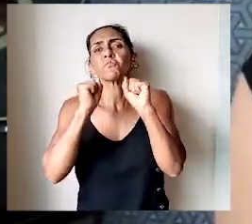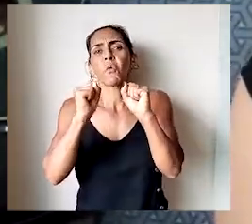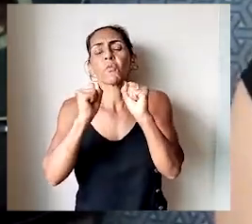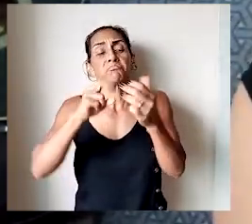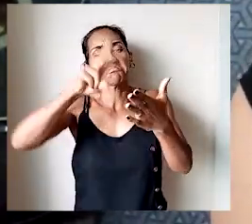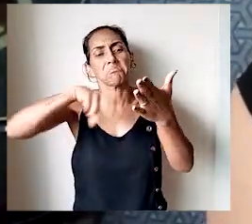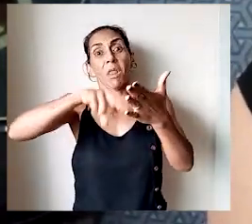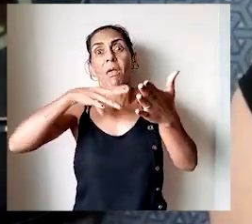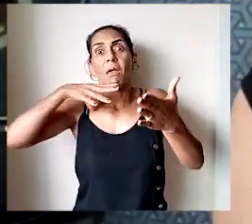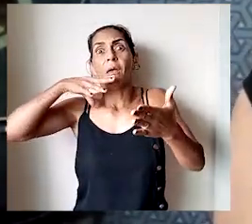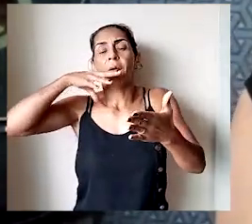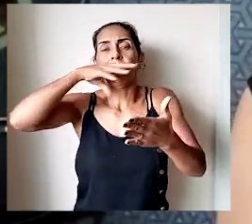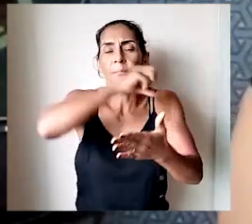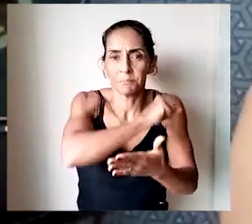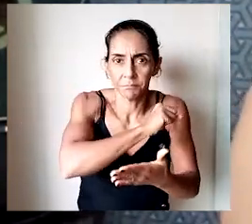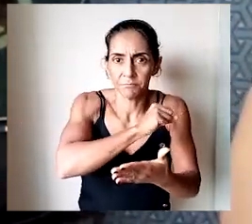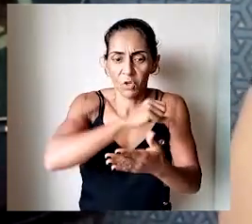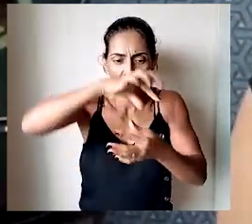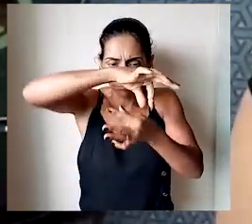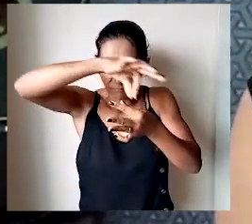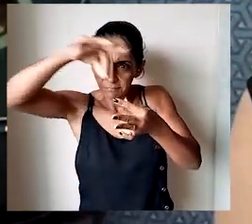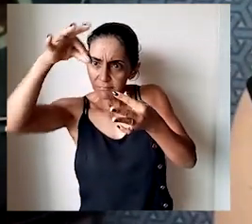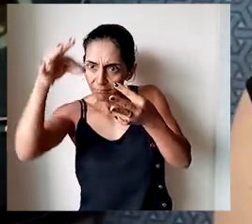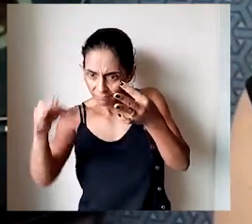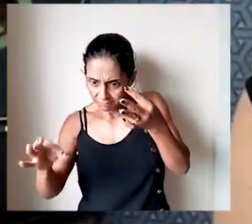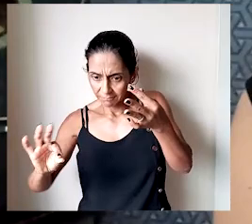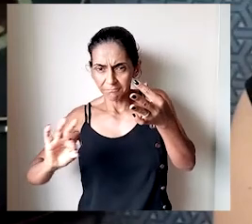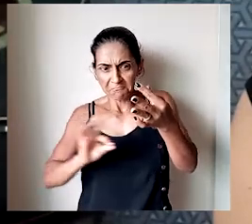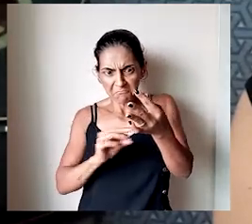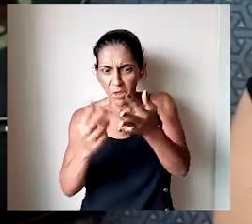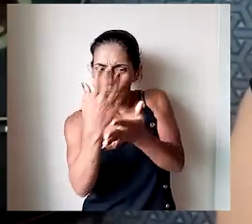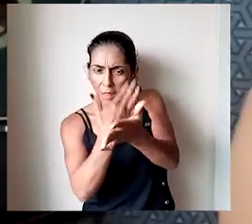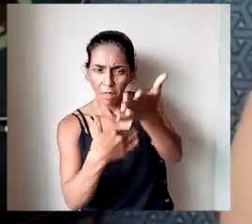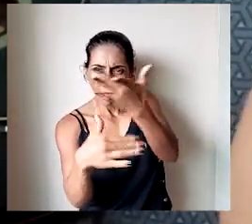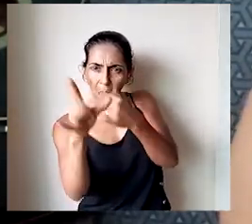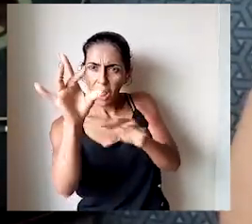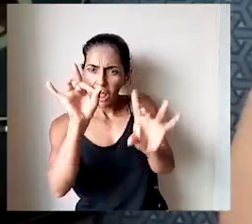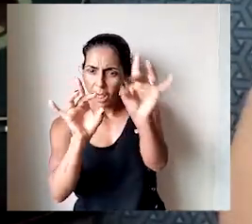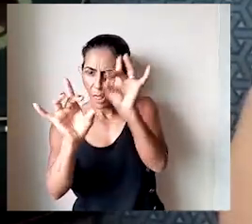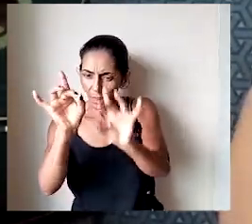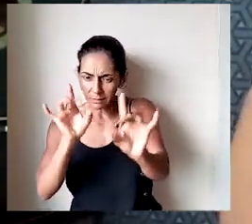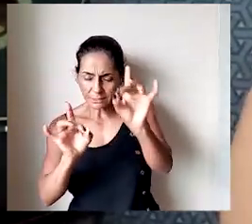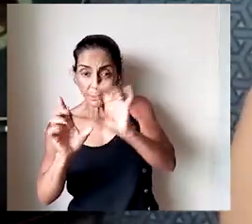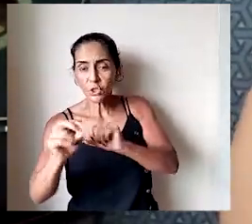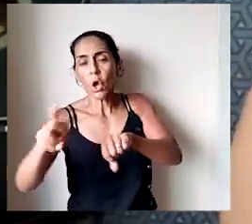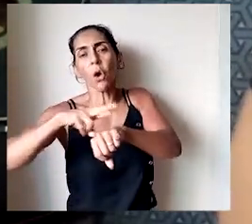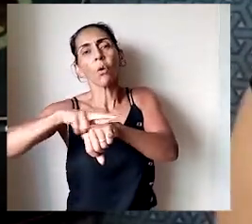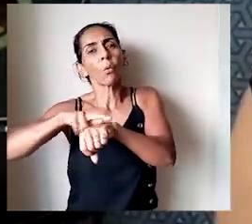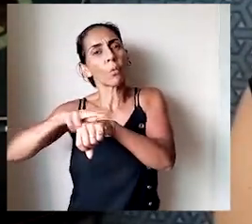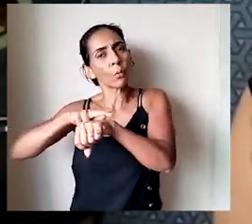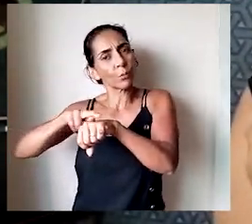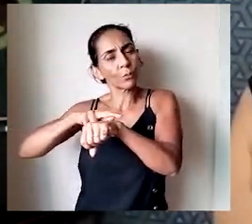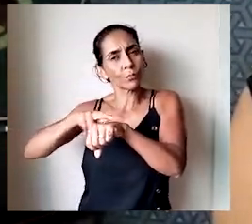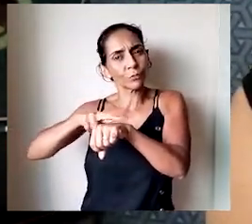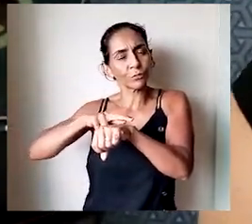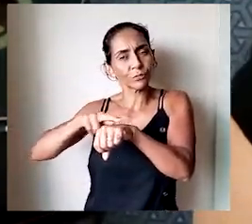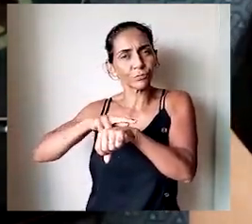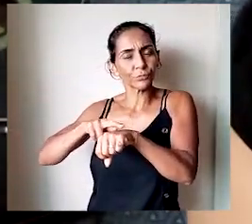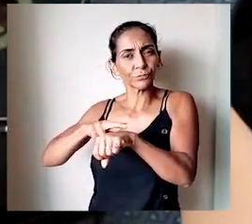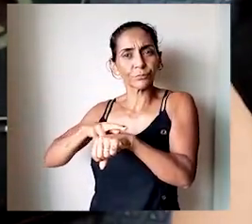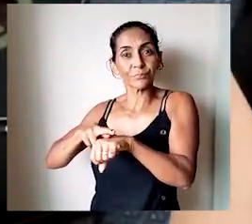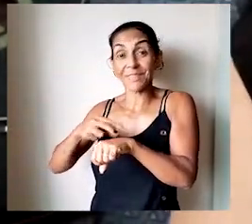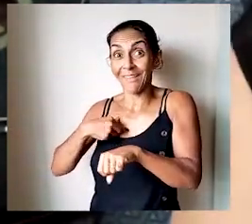O corte de página é roxo, assim como todos os detalhes, é a principal cor dessa edição. E eu achei